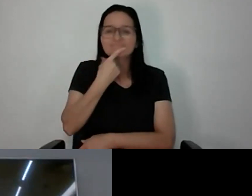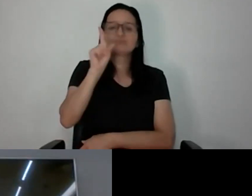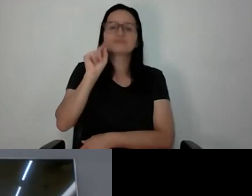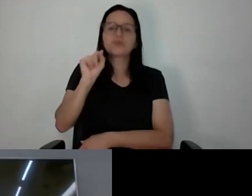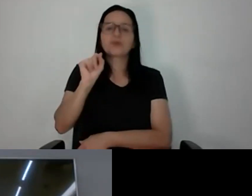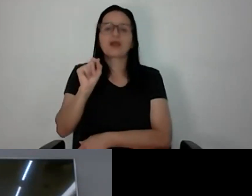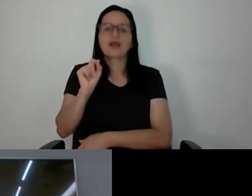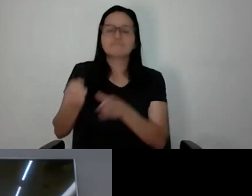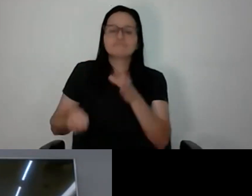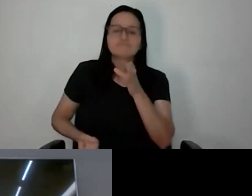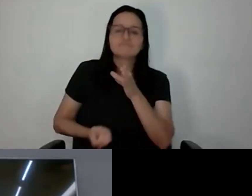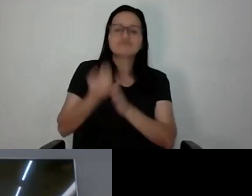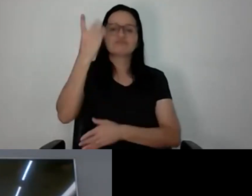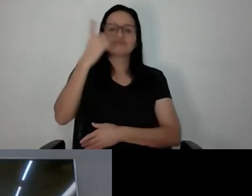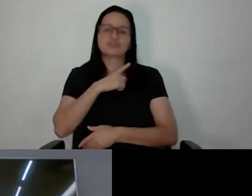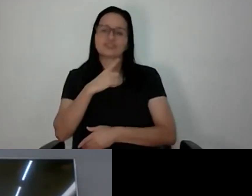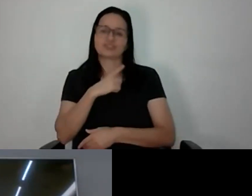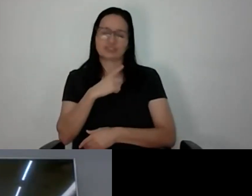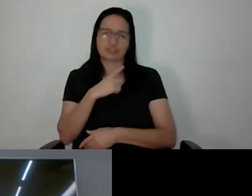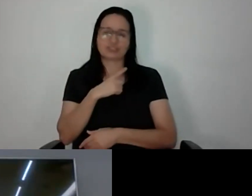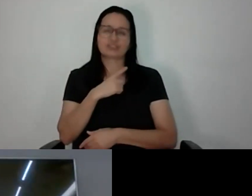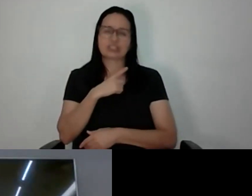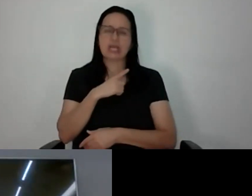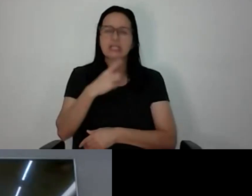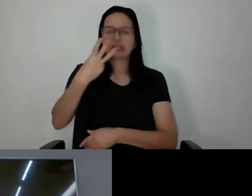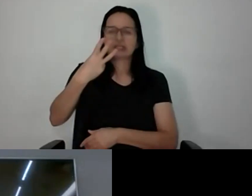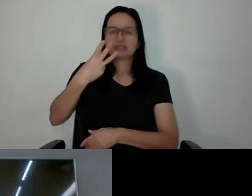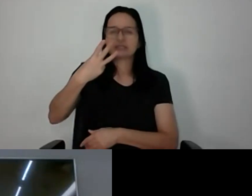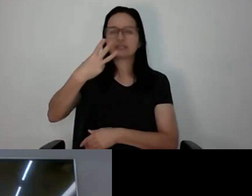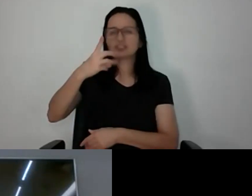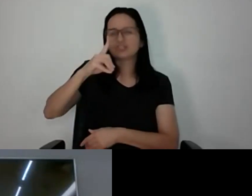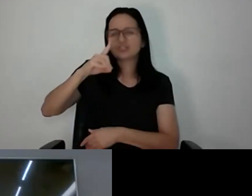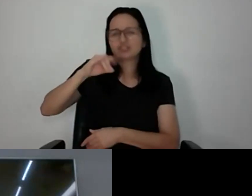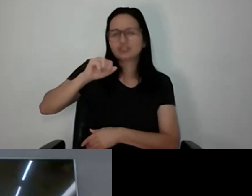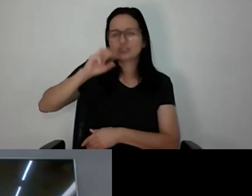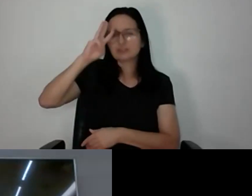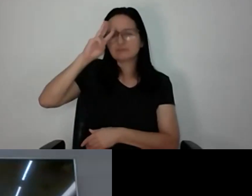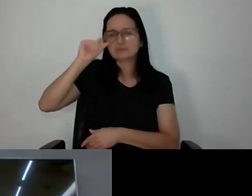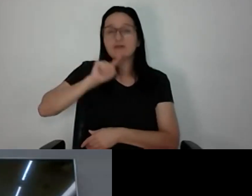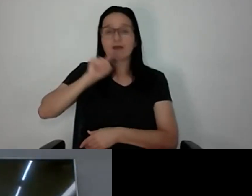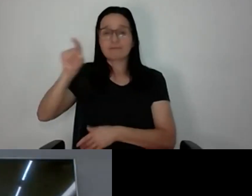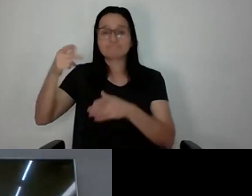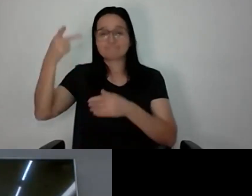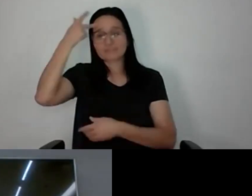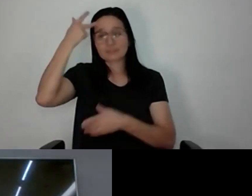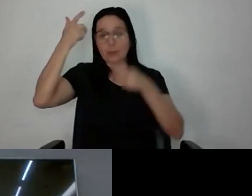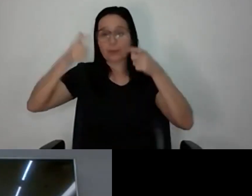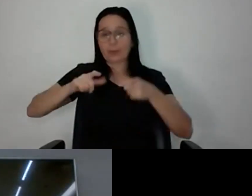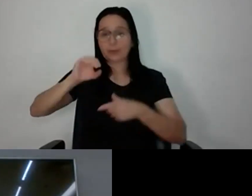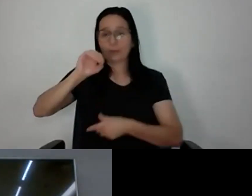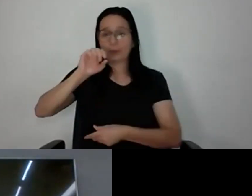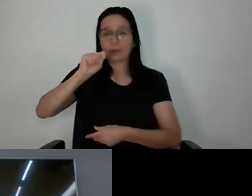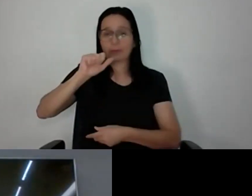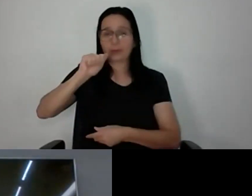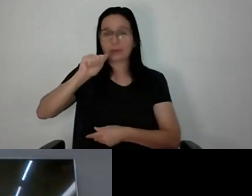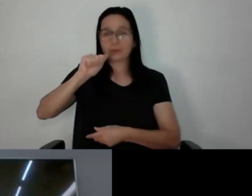Legal Hackathon, ele é uma competição de 3 dias, nesse caso aconteceu em Osasco, aqui em São Paulo, numa universidade de Osasco, em que a gente